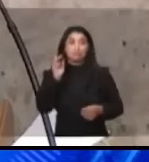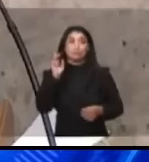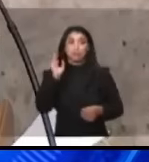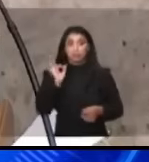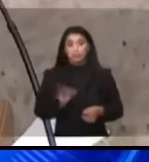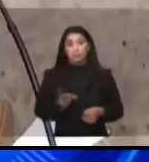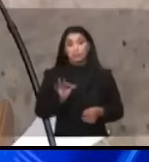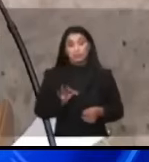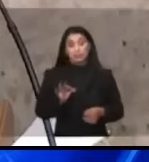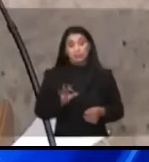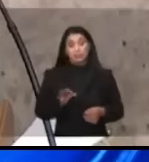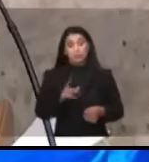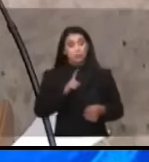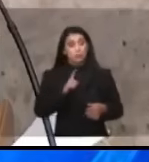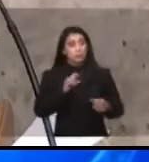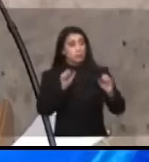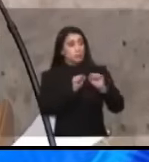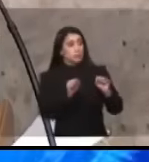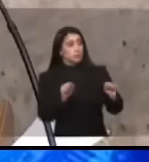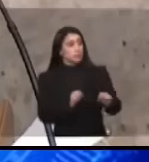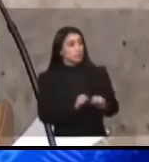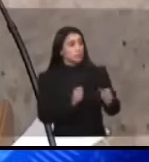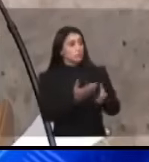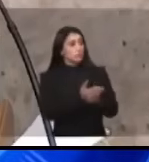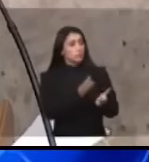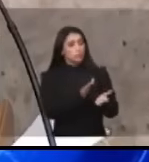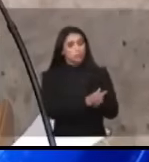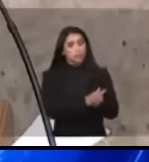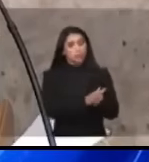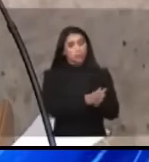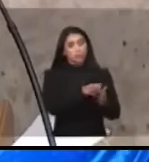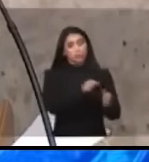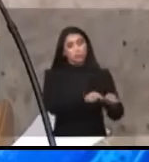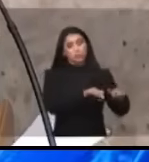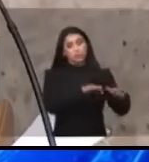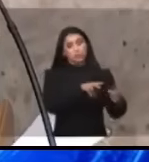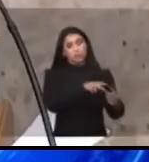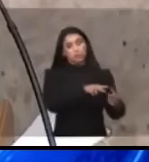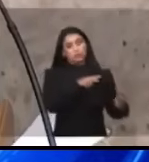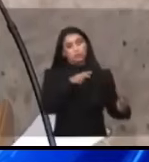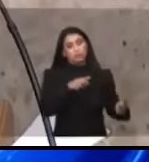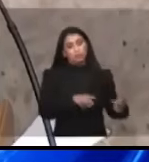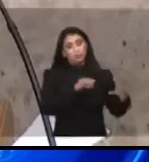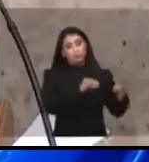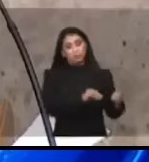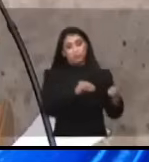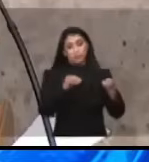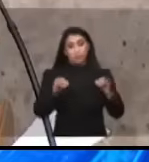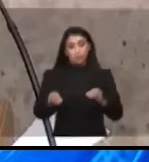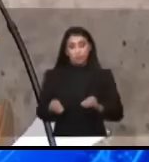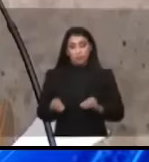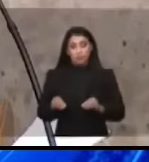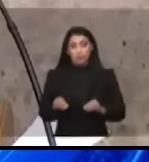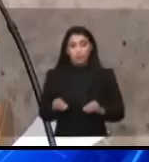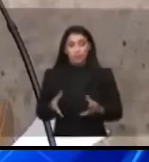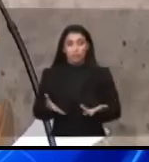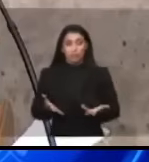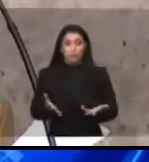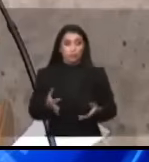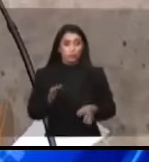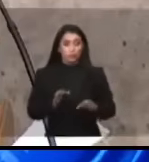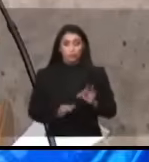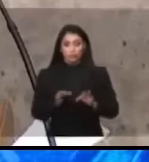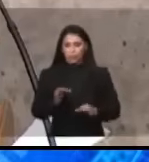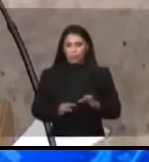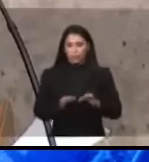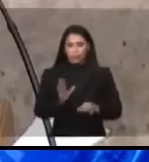essa sistemática de processos que são plenário virtual e por um pedido de destaque, nesse caso, inclusive, o julgamento com